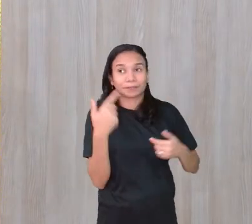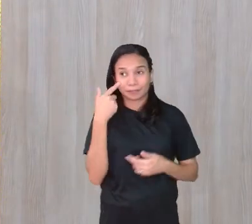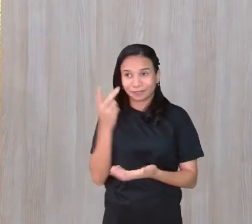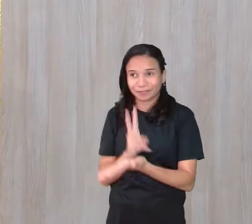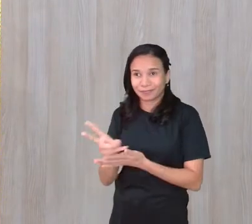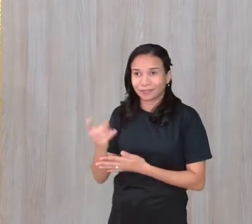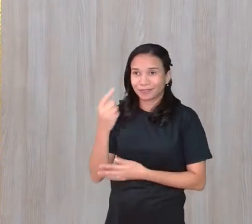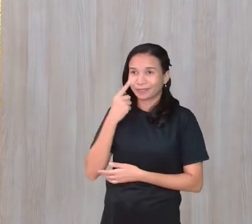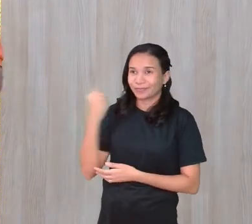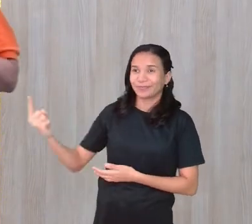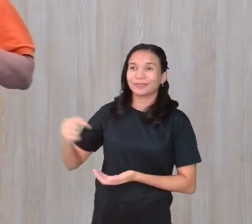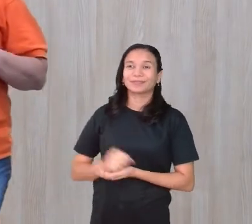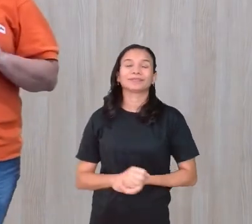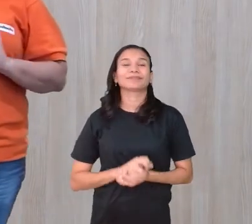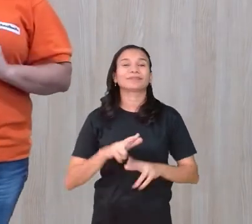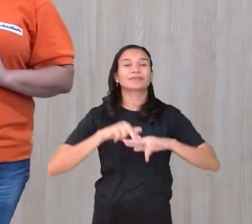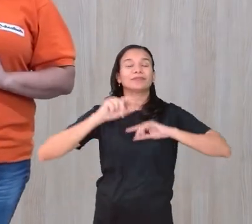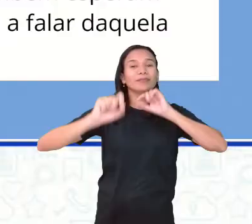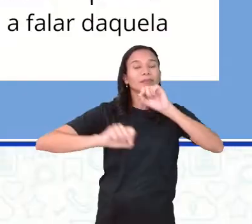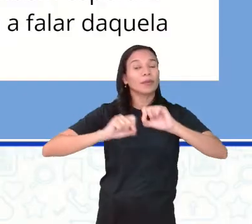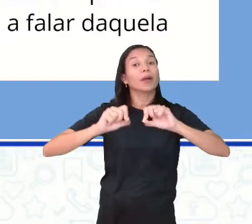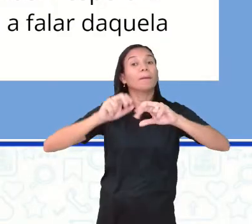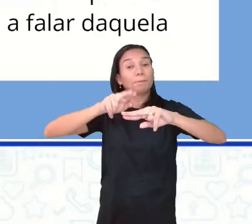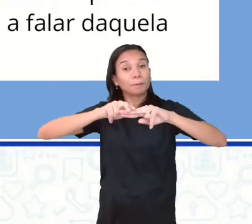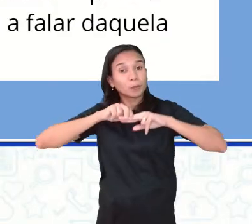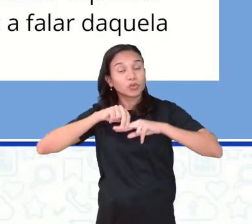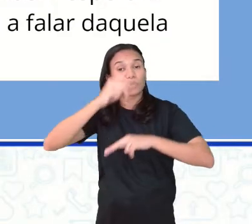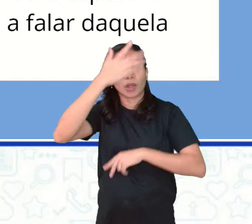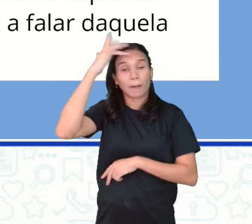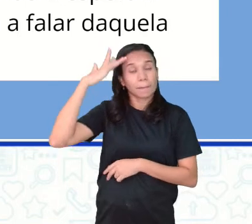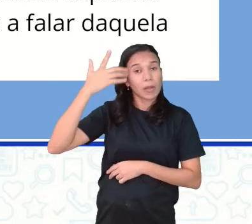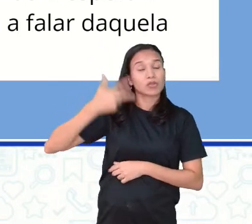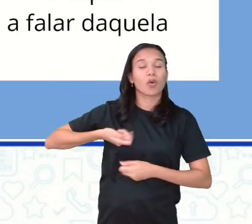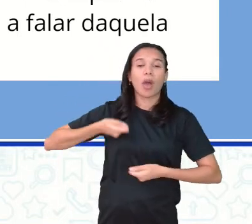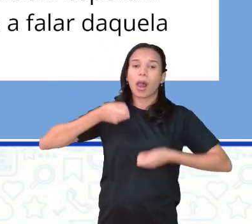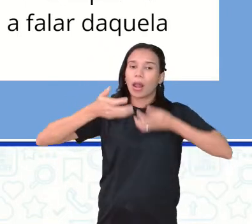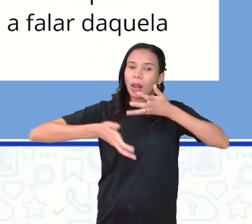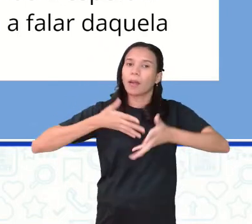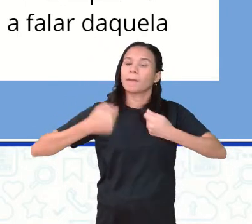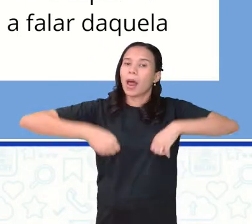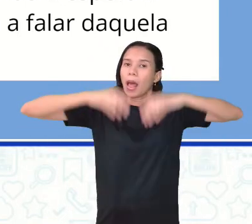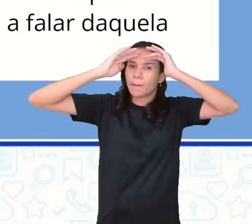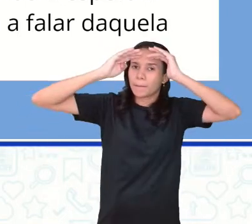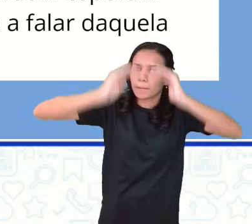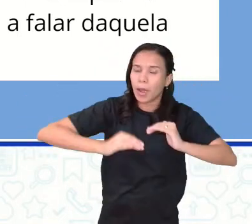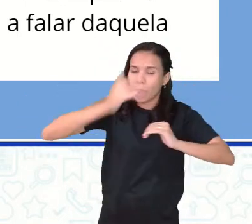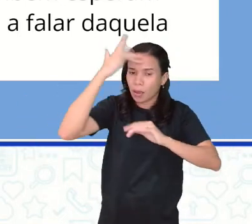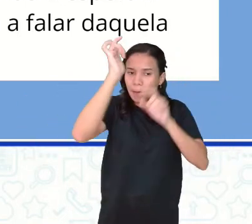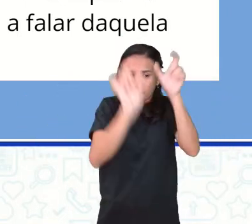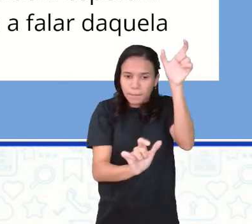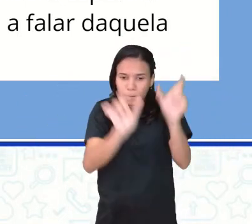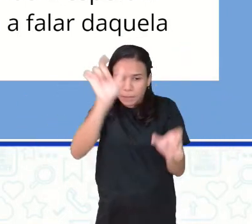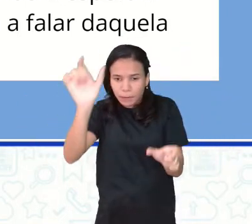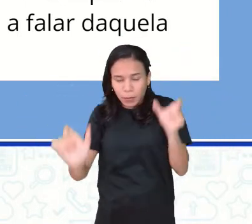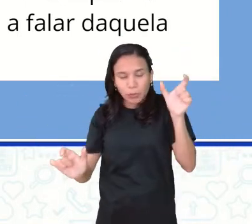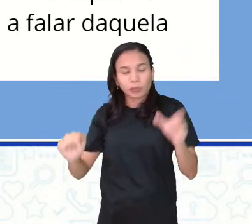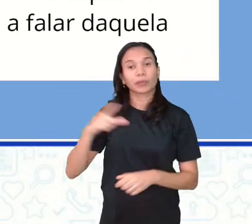seguindo, pessoal. Então, nós temos aqui, dessa forma, o falante manteria o respeito com as pessoas